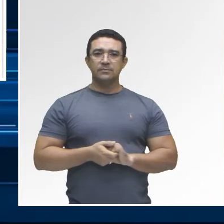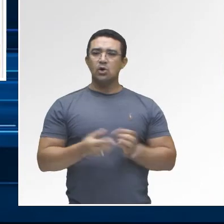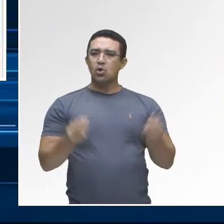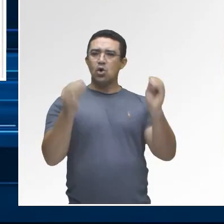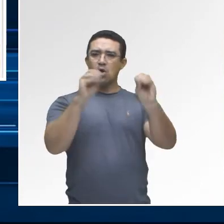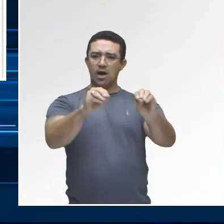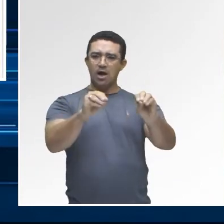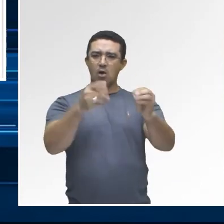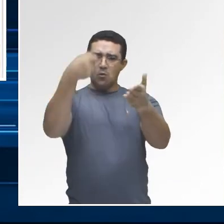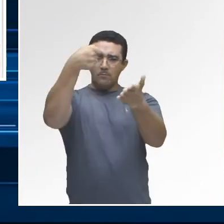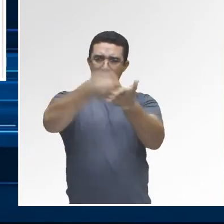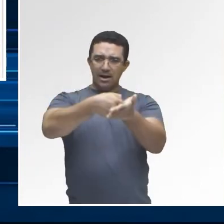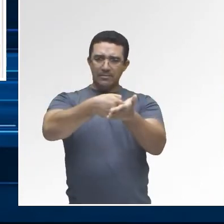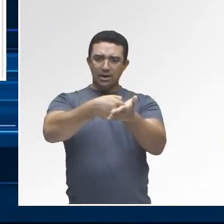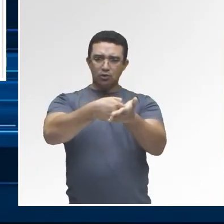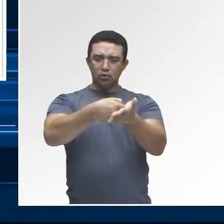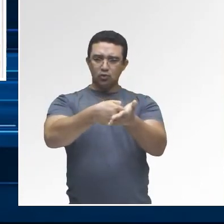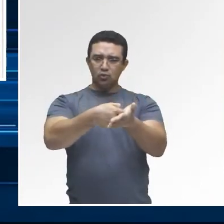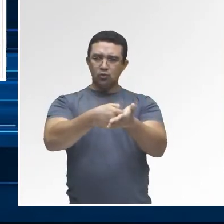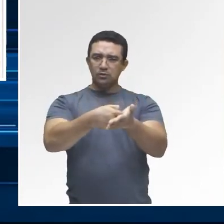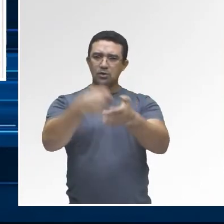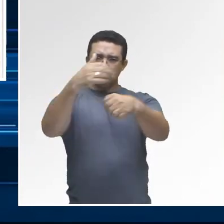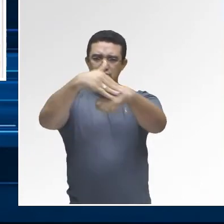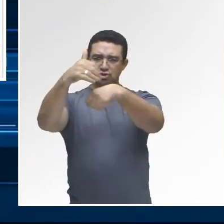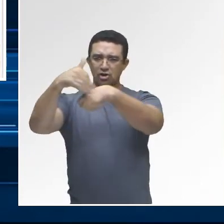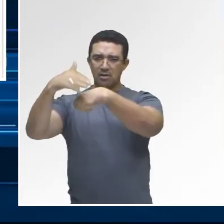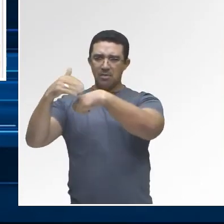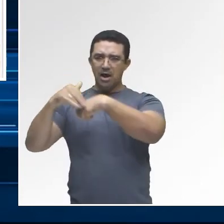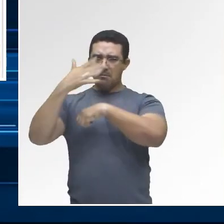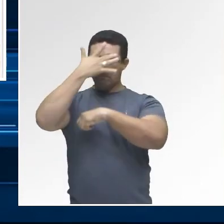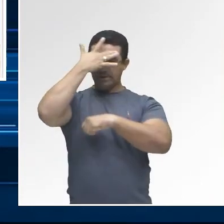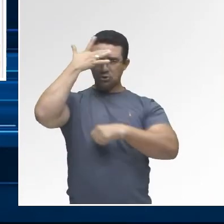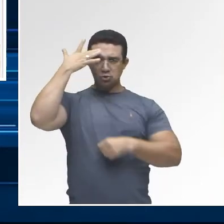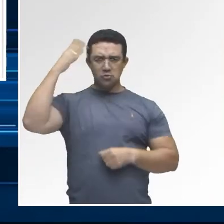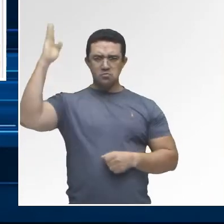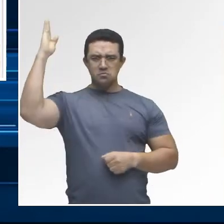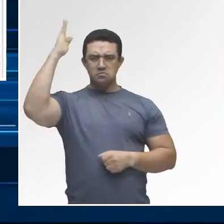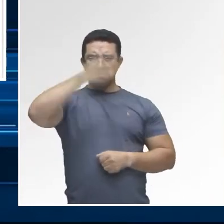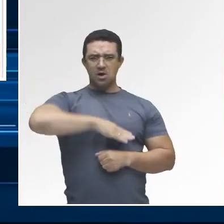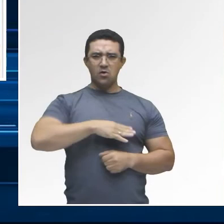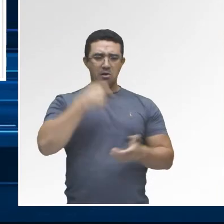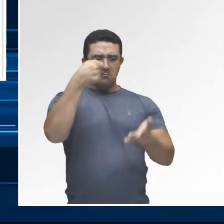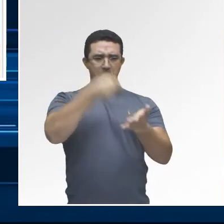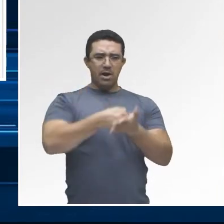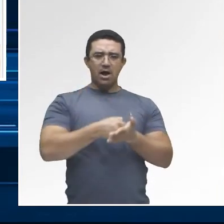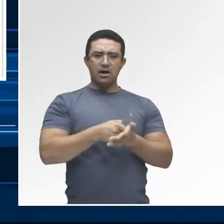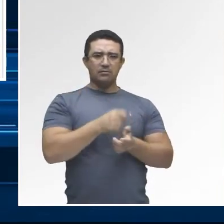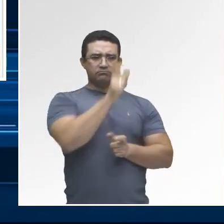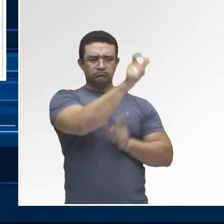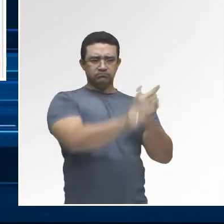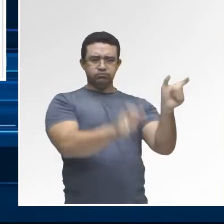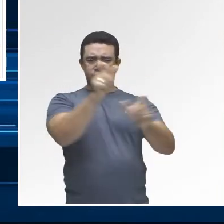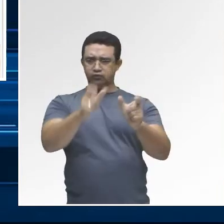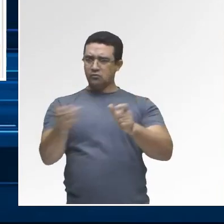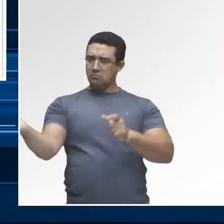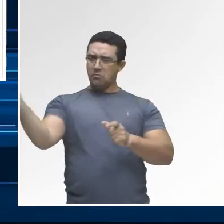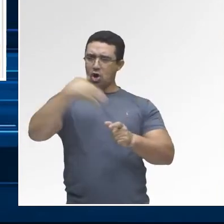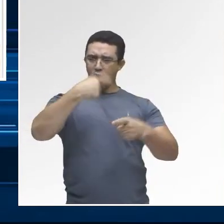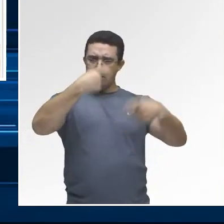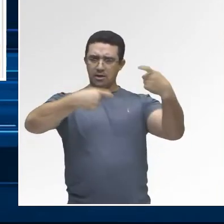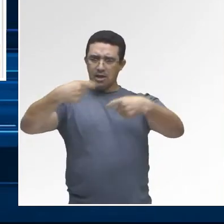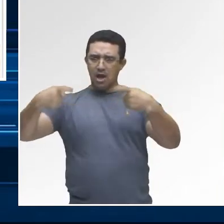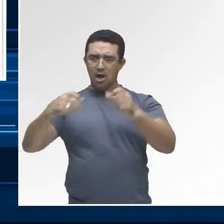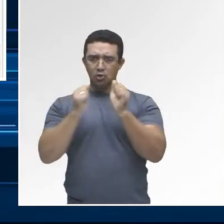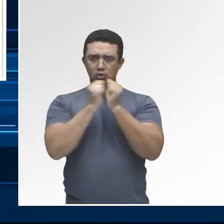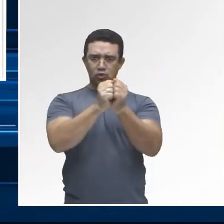pagamento para os soldados, ele vai contratar mercenários, que são pessoas pagas para participar da guerra do lado dos